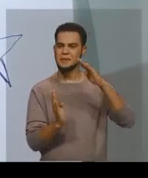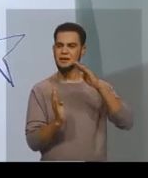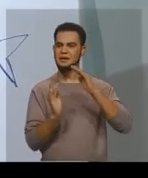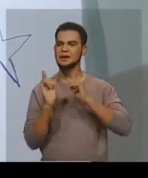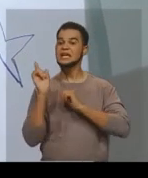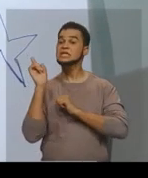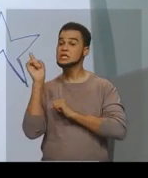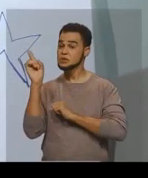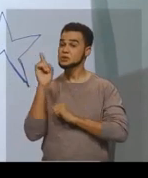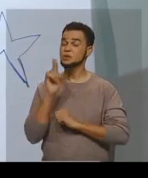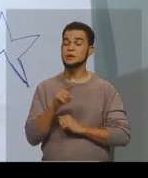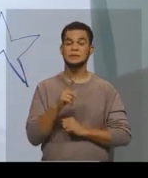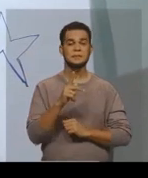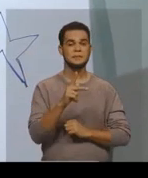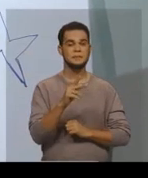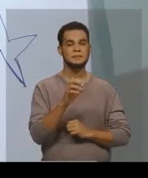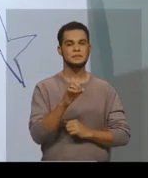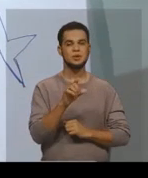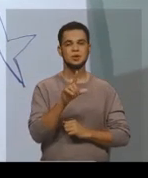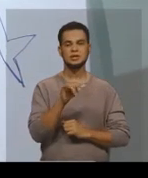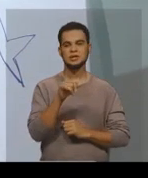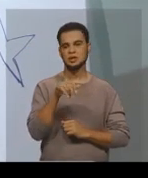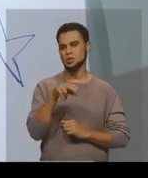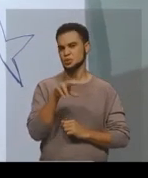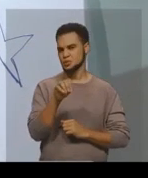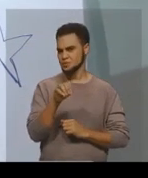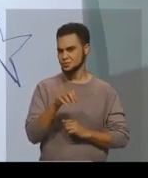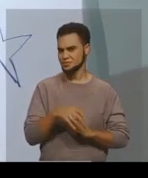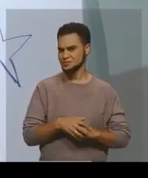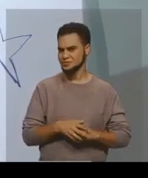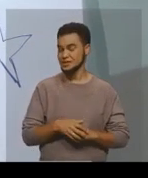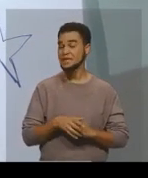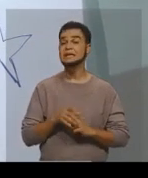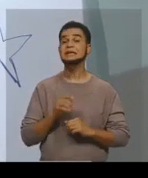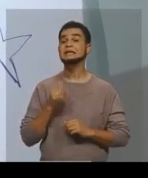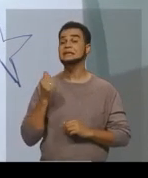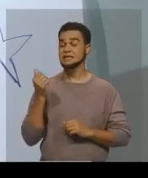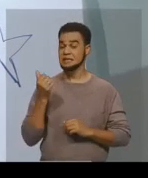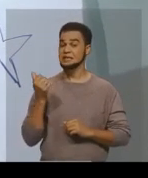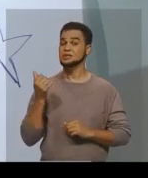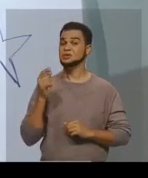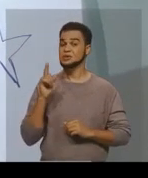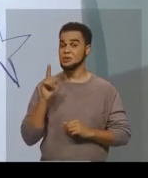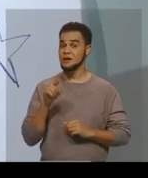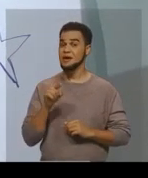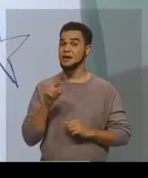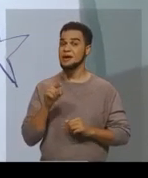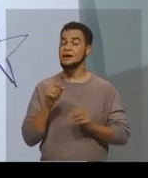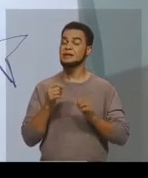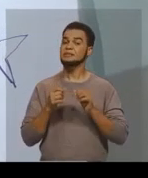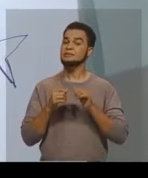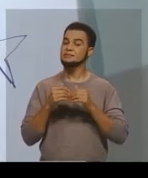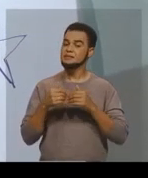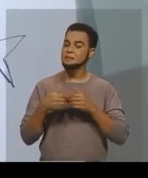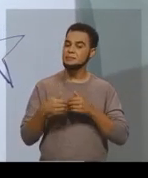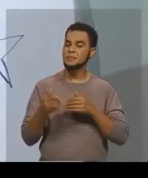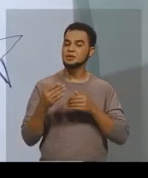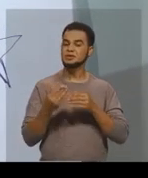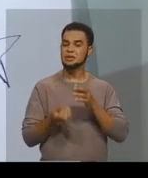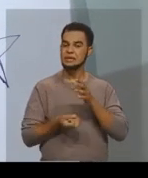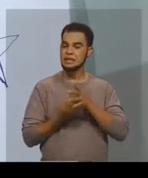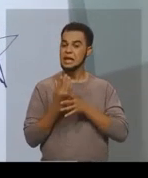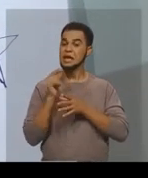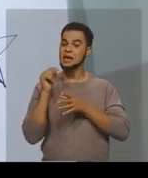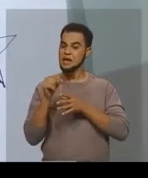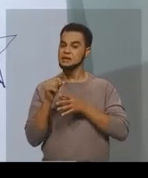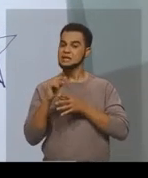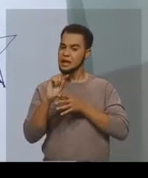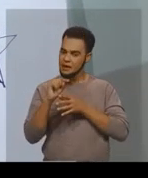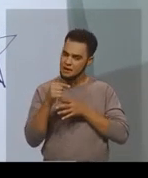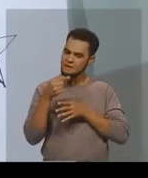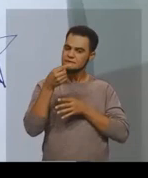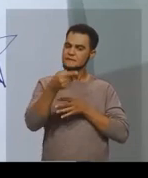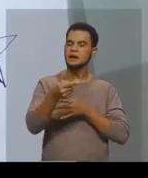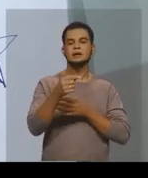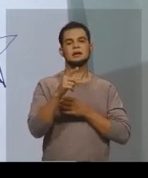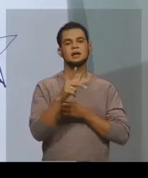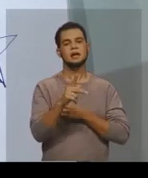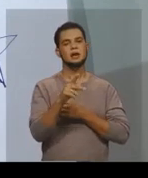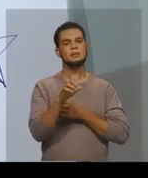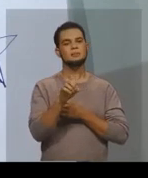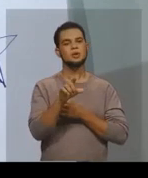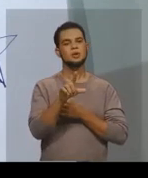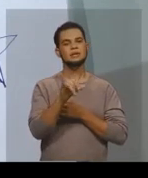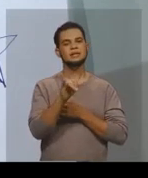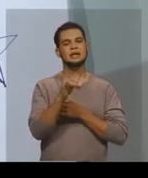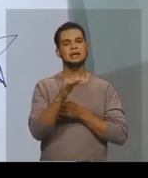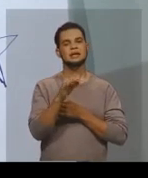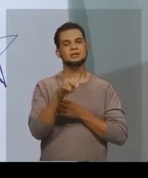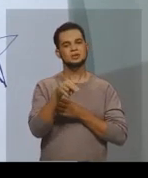polígono, que dá estrutura no poliedro, porque o poliedro é formado somente